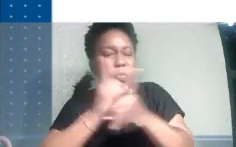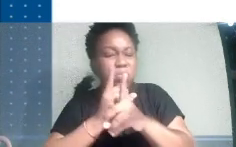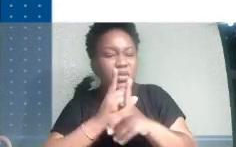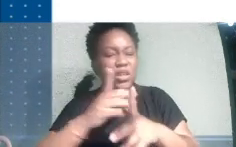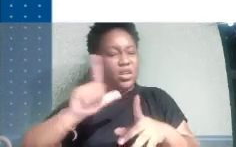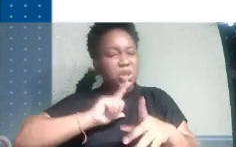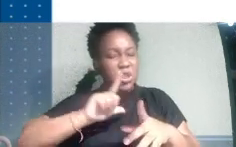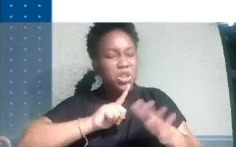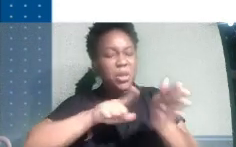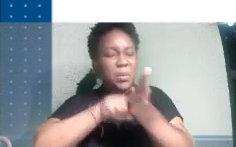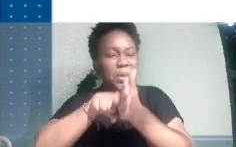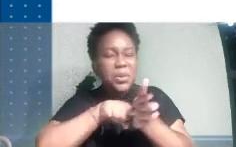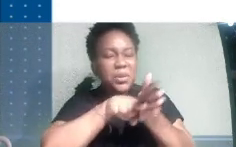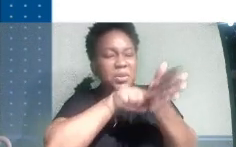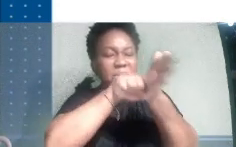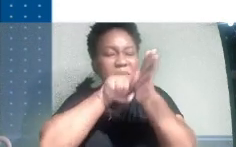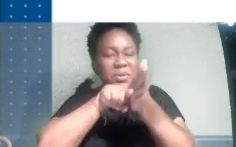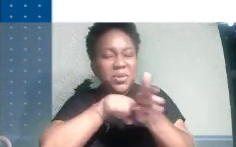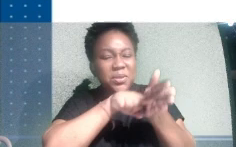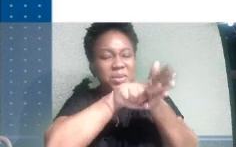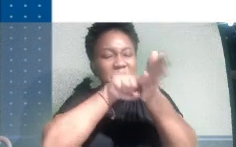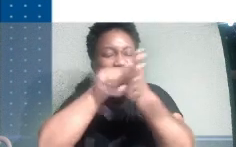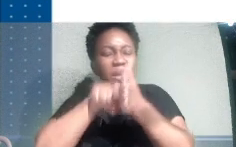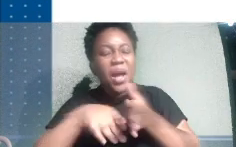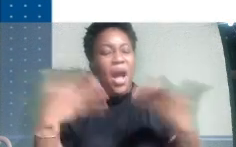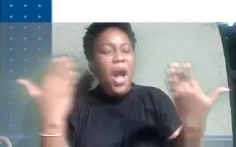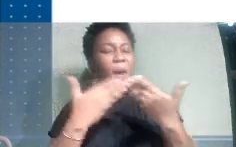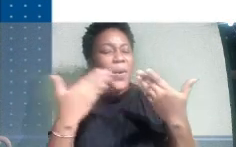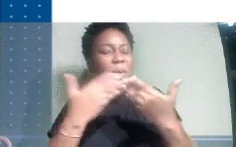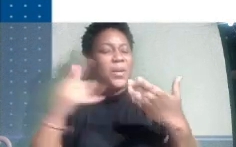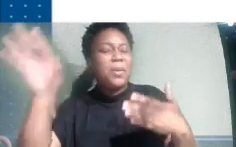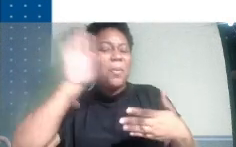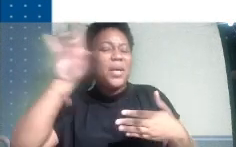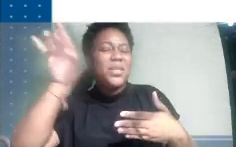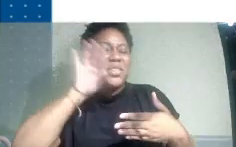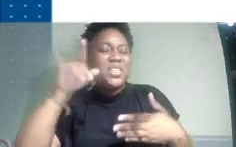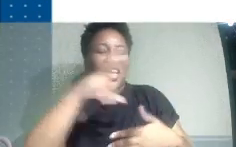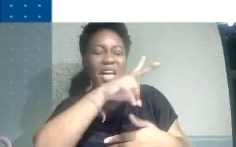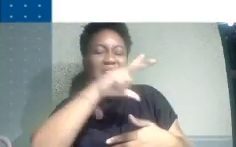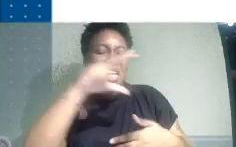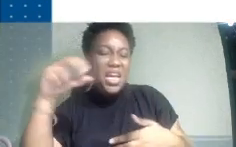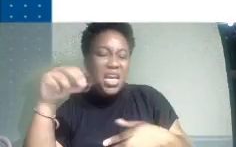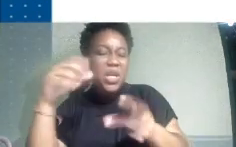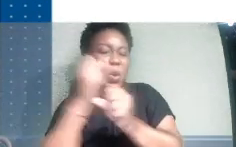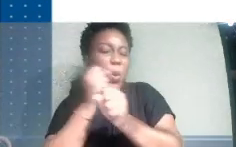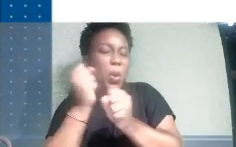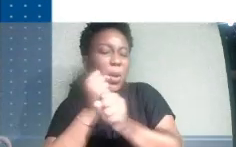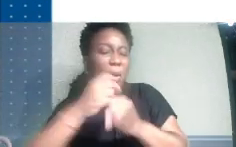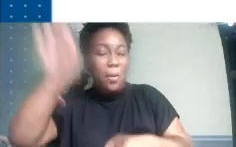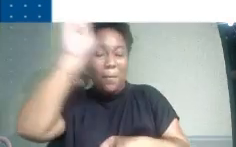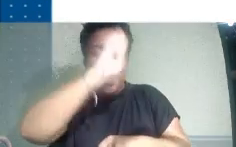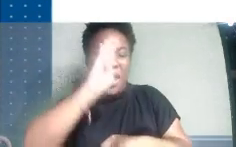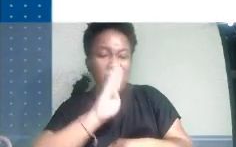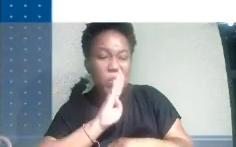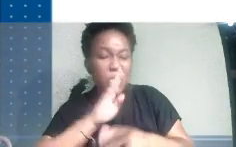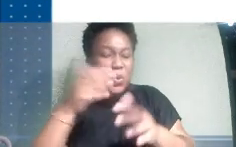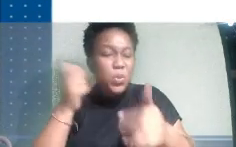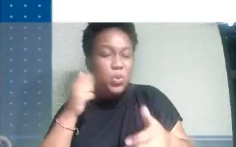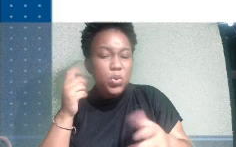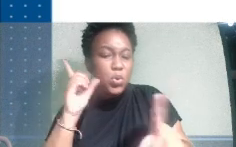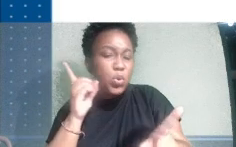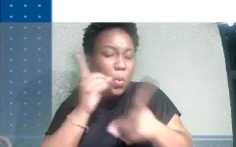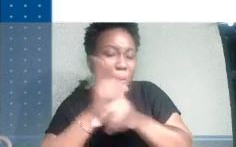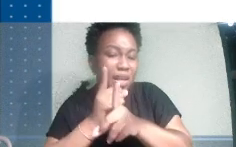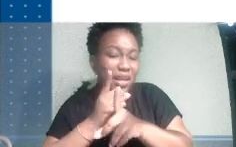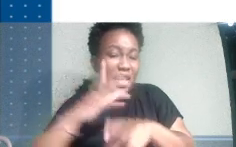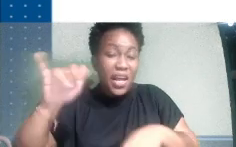a respeito disso. Vamos voltar um pouquinho mais no tempo então. Imagina 500 anos atrás, quando o Brasil estava sendo descoberto. Não havia energia